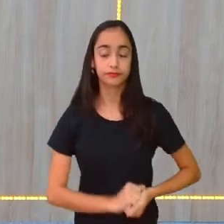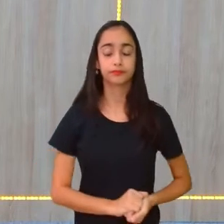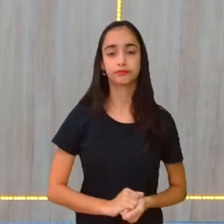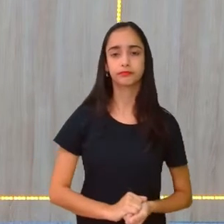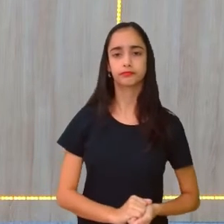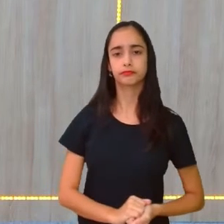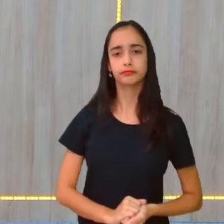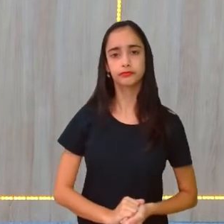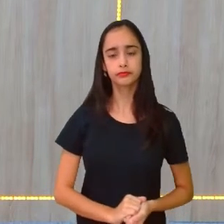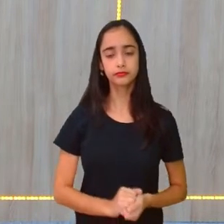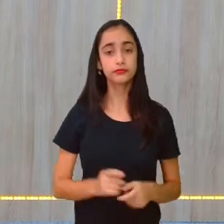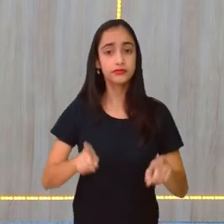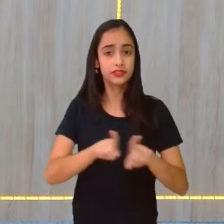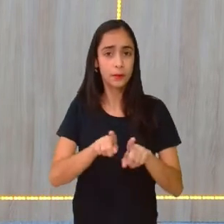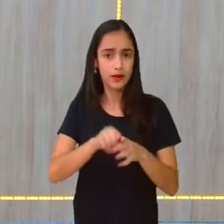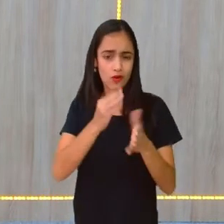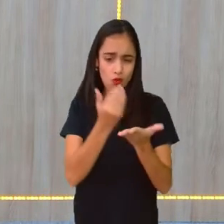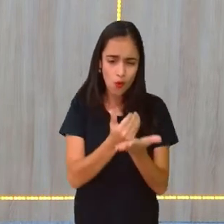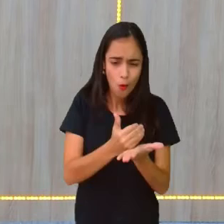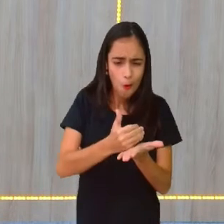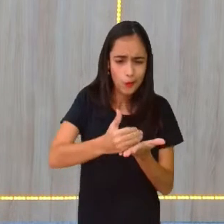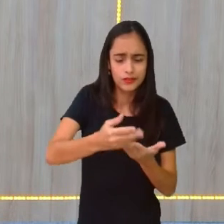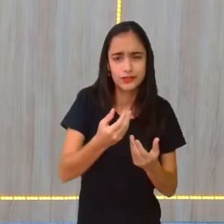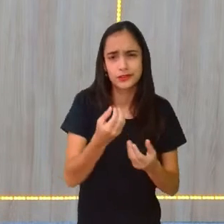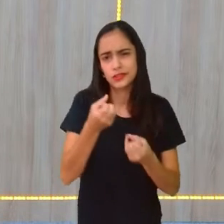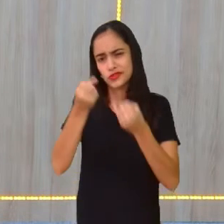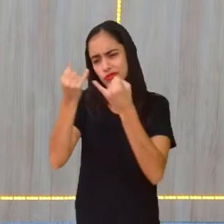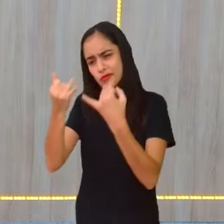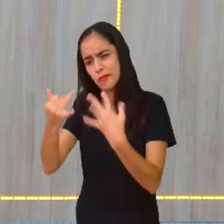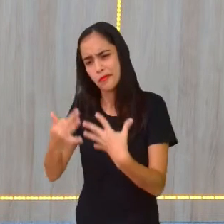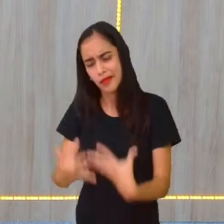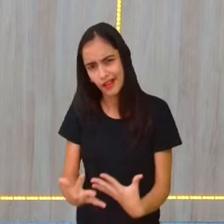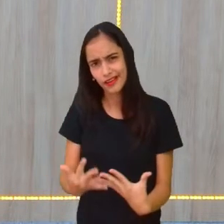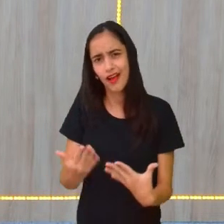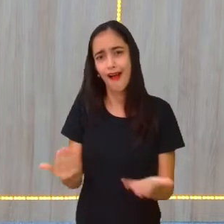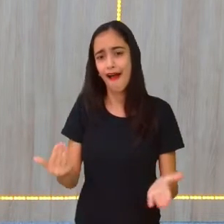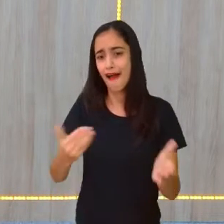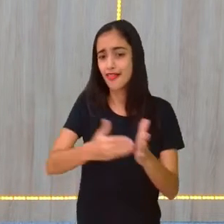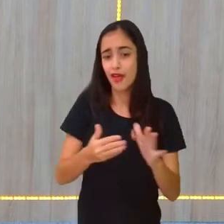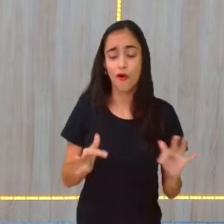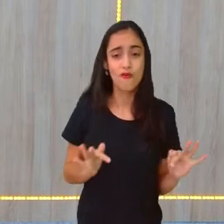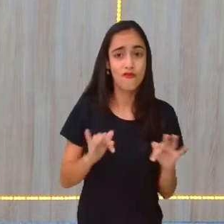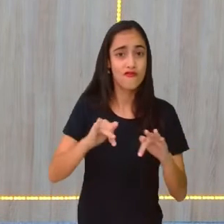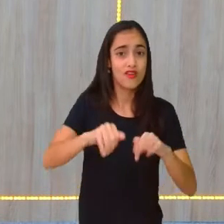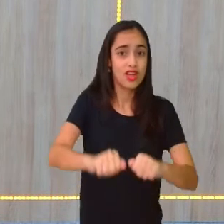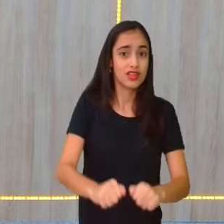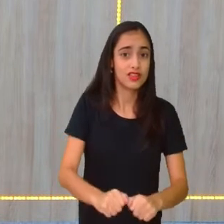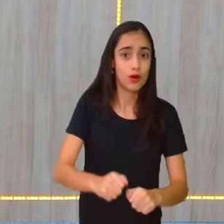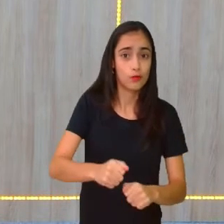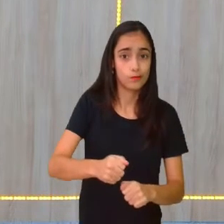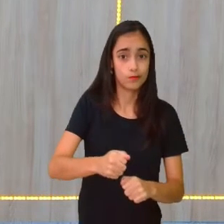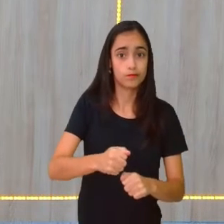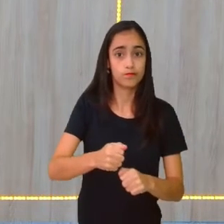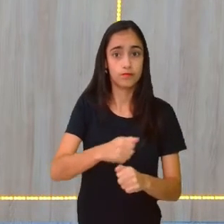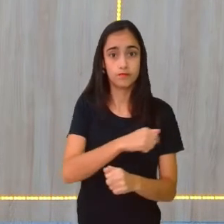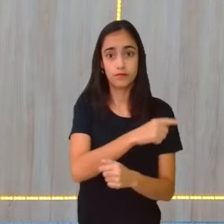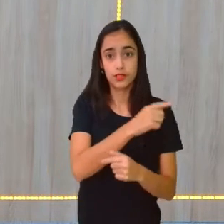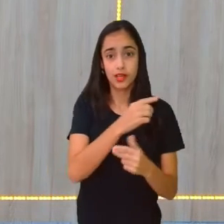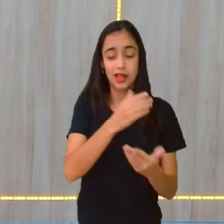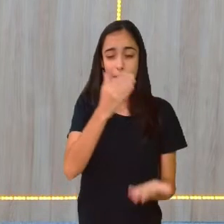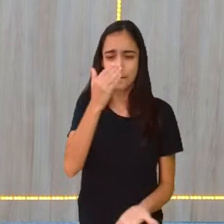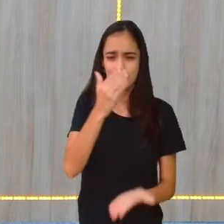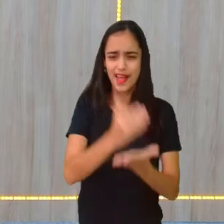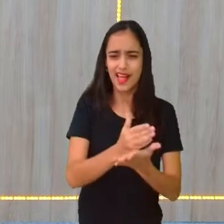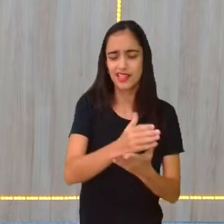humanos. E começamos a falar desde o final do primeiro bimestre